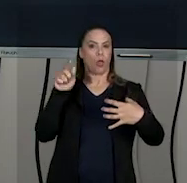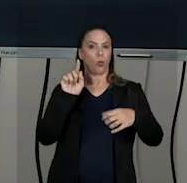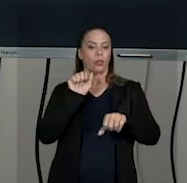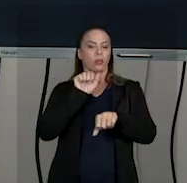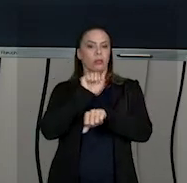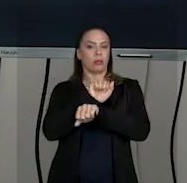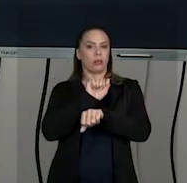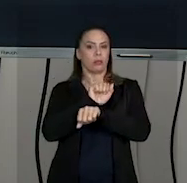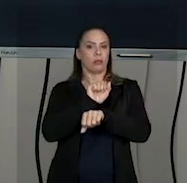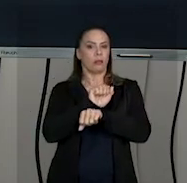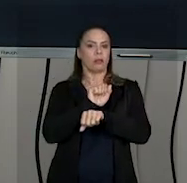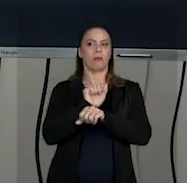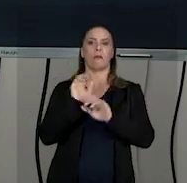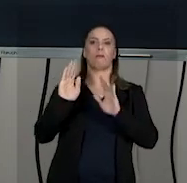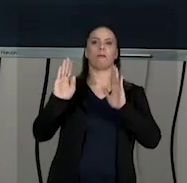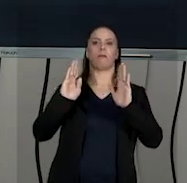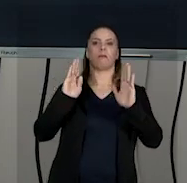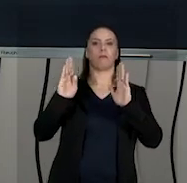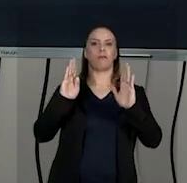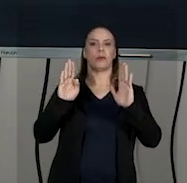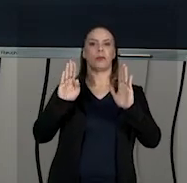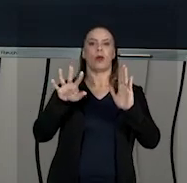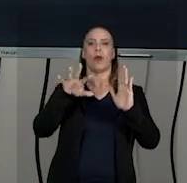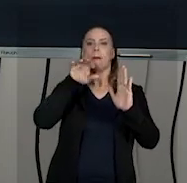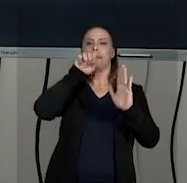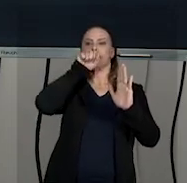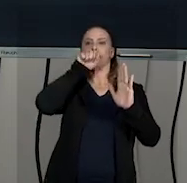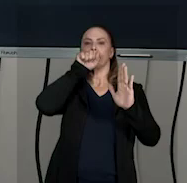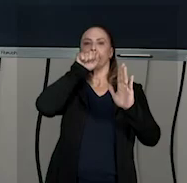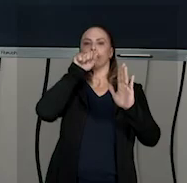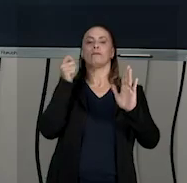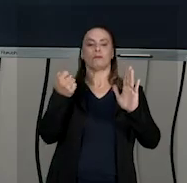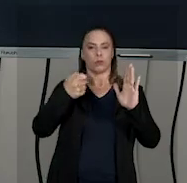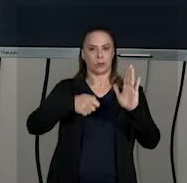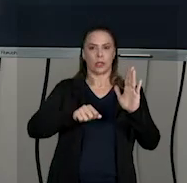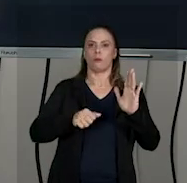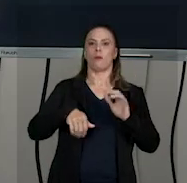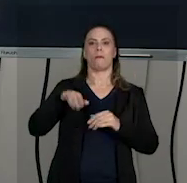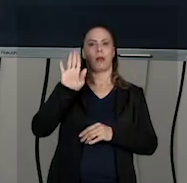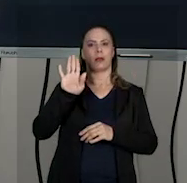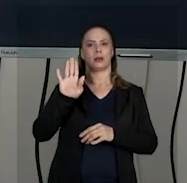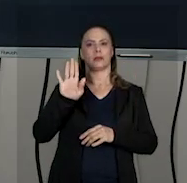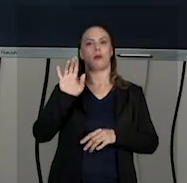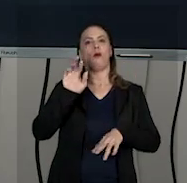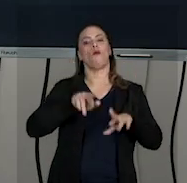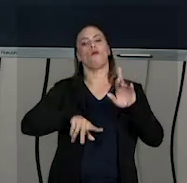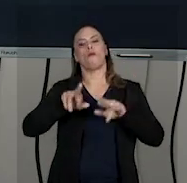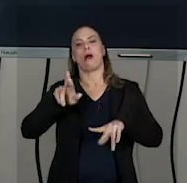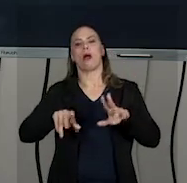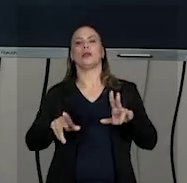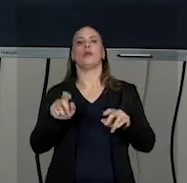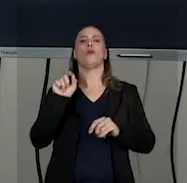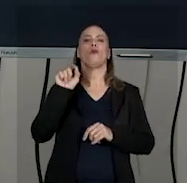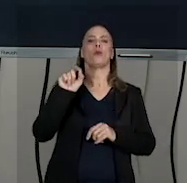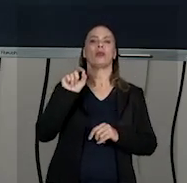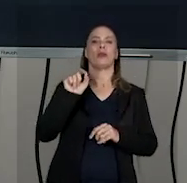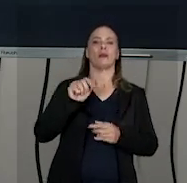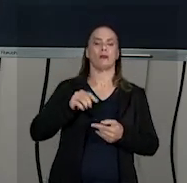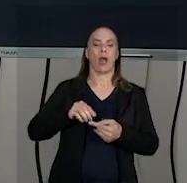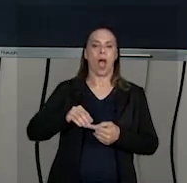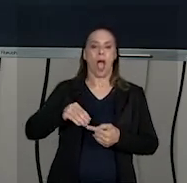respirar. Isso depende do seu peso, da sua altura, da sua caixa torácica, do tamanho do seu